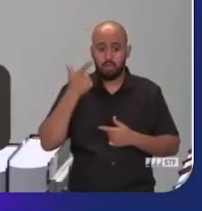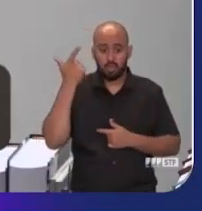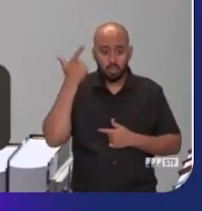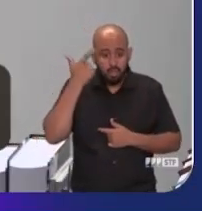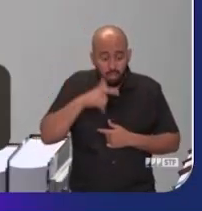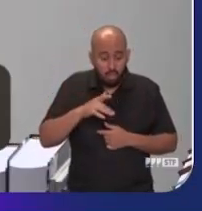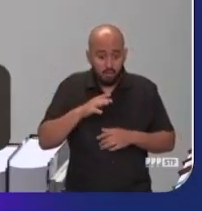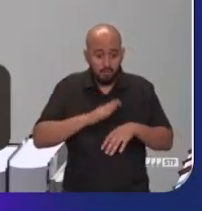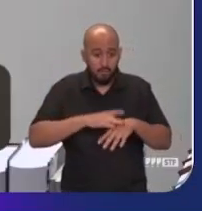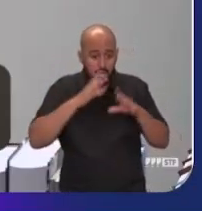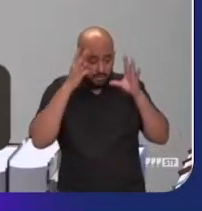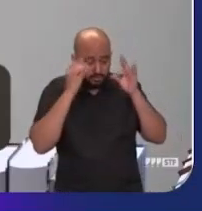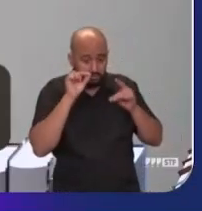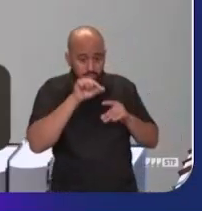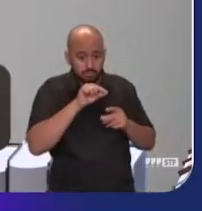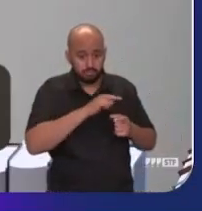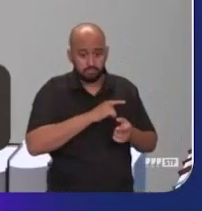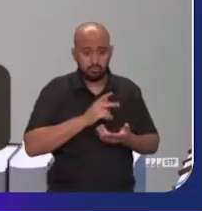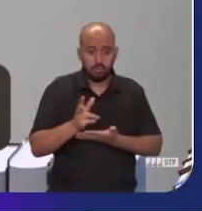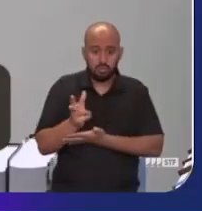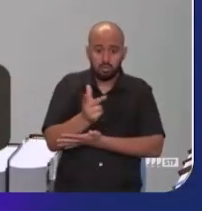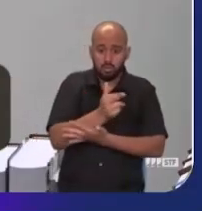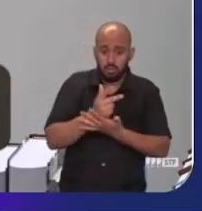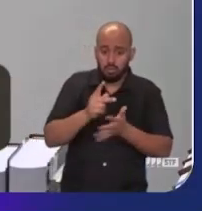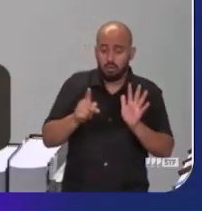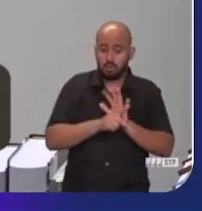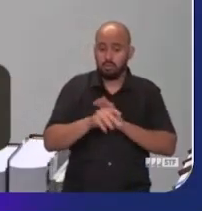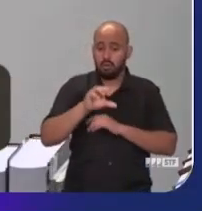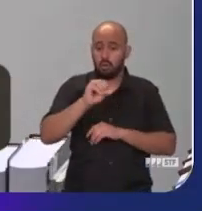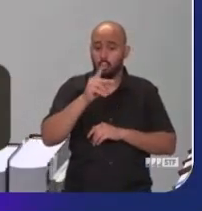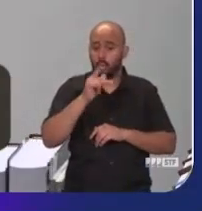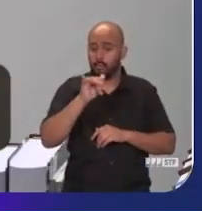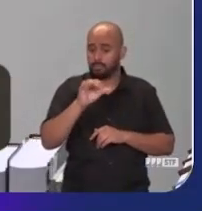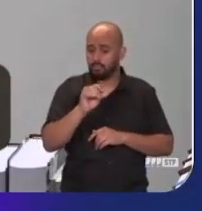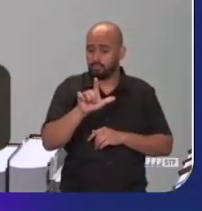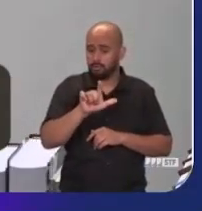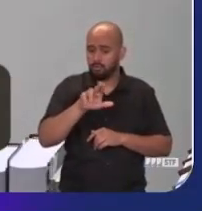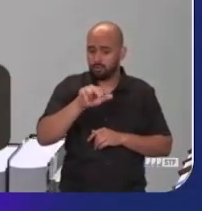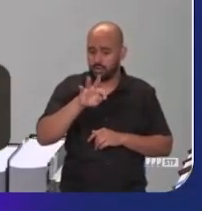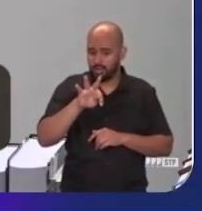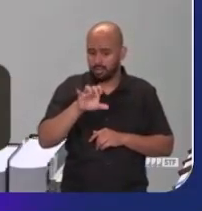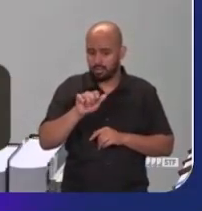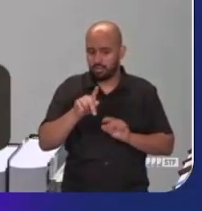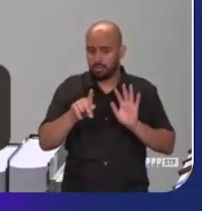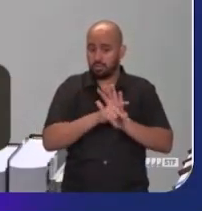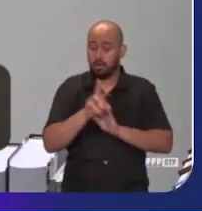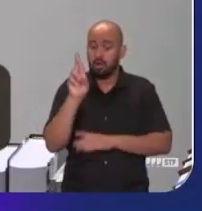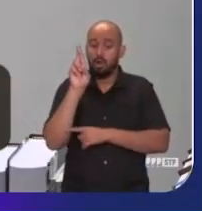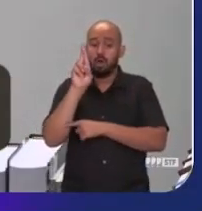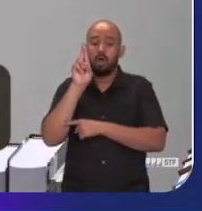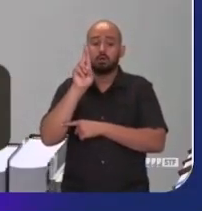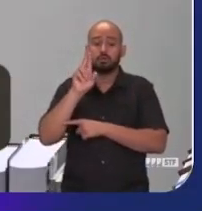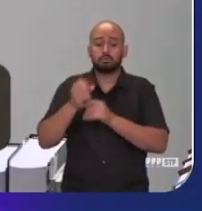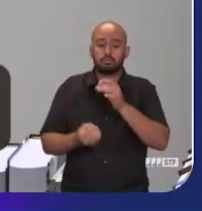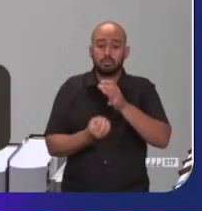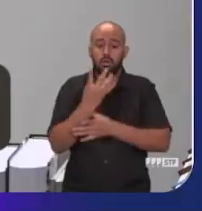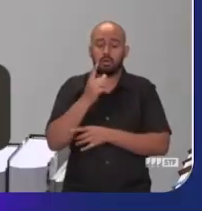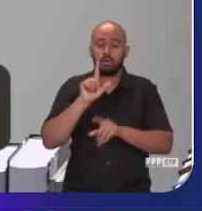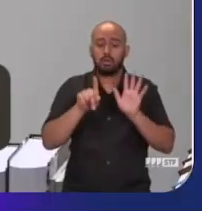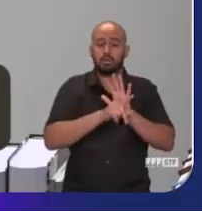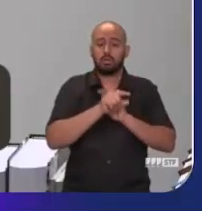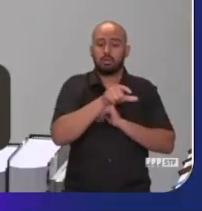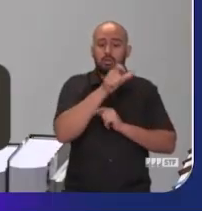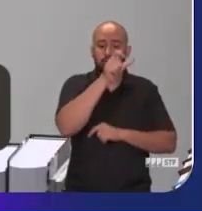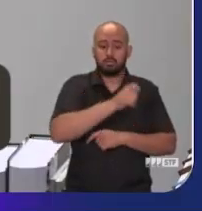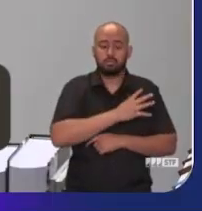planilha intitulada Desenho Op Luneta, de autoria do acusado tenente-coronel Hélio Ferreira Lima. O